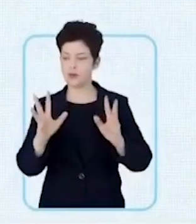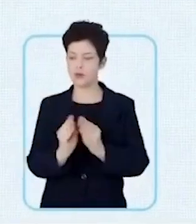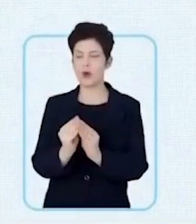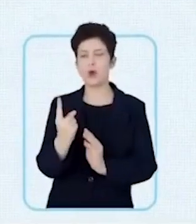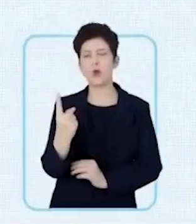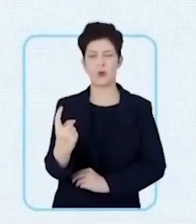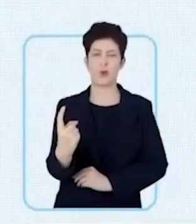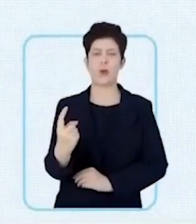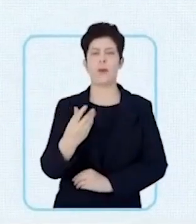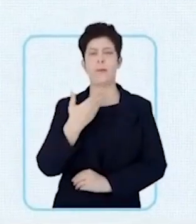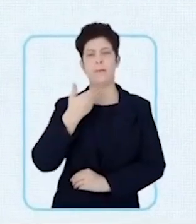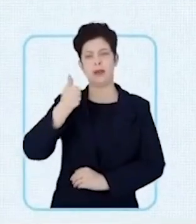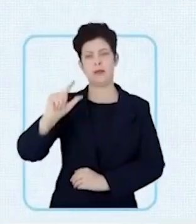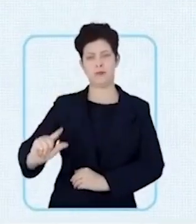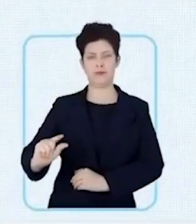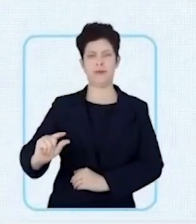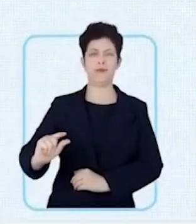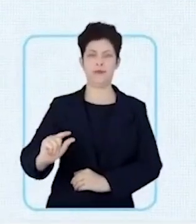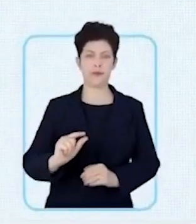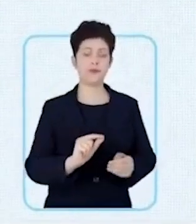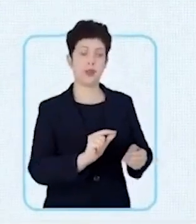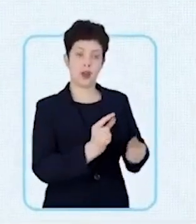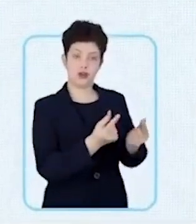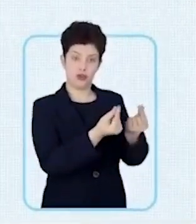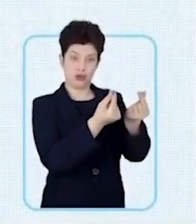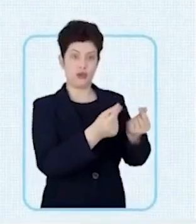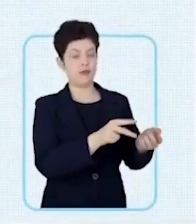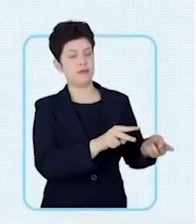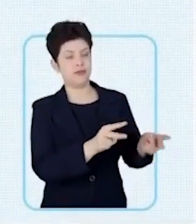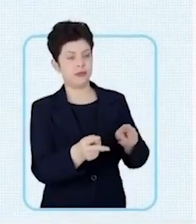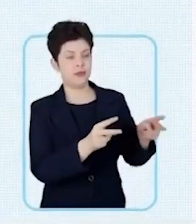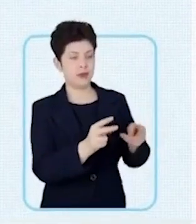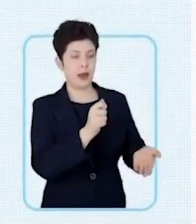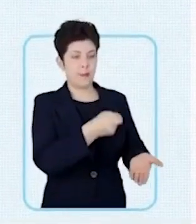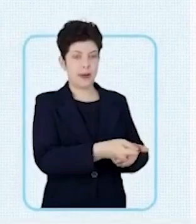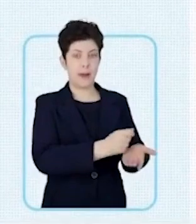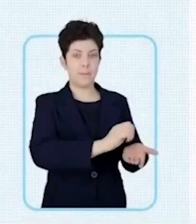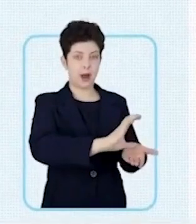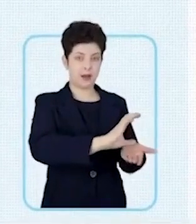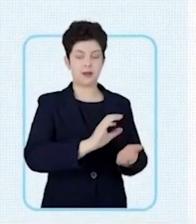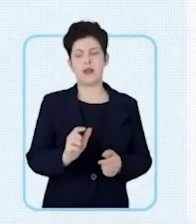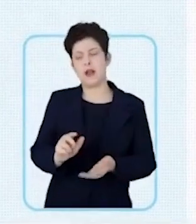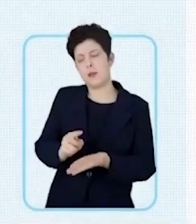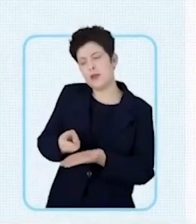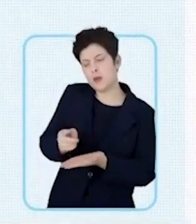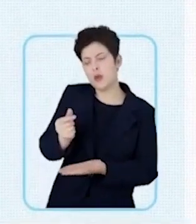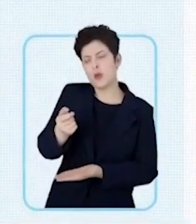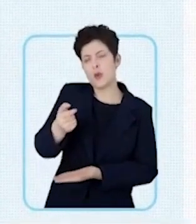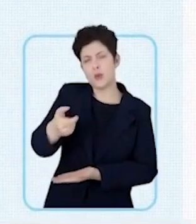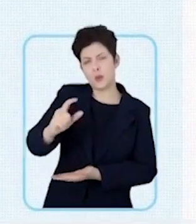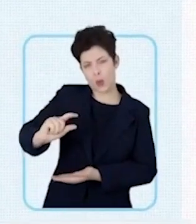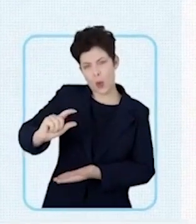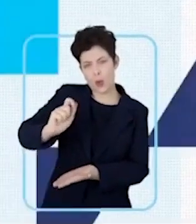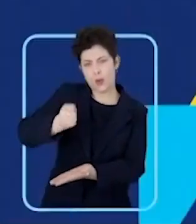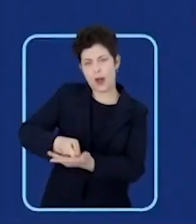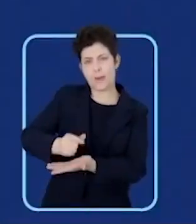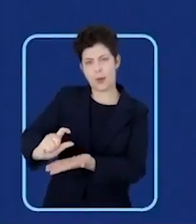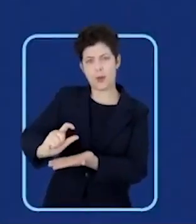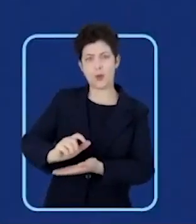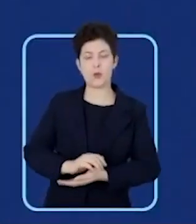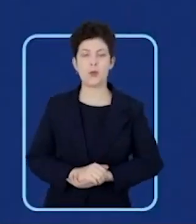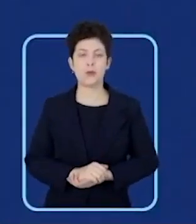e trocar por um muito menor. Quem movimenta mais dinheiro, paga mais. Quem movimenta menos, paga